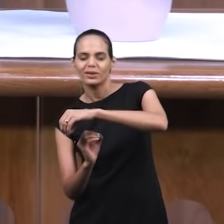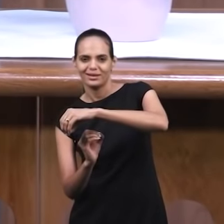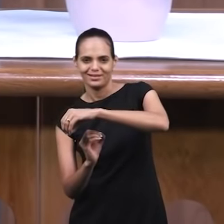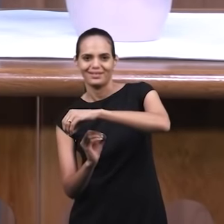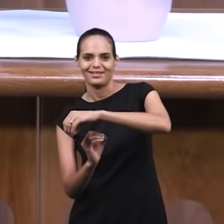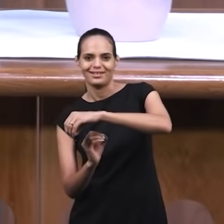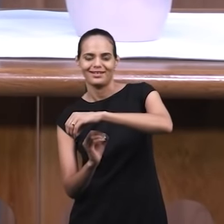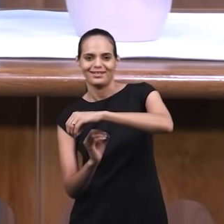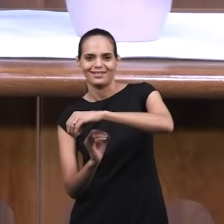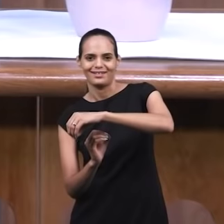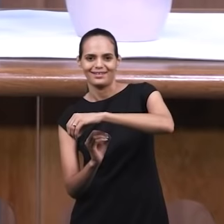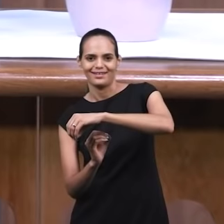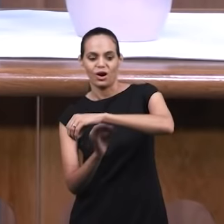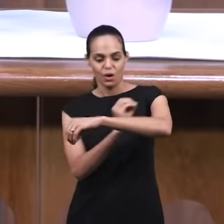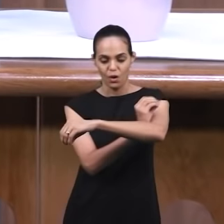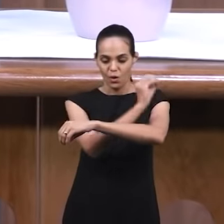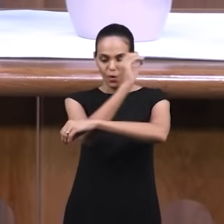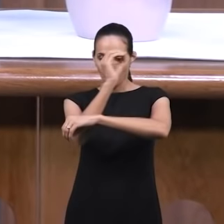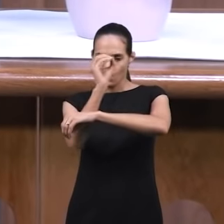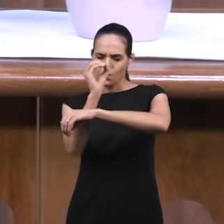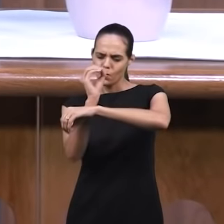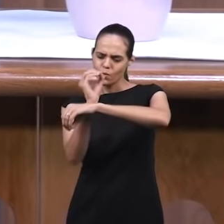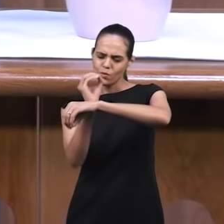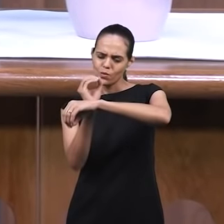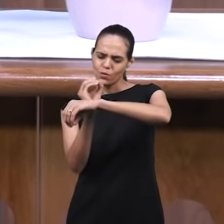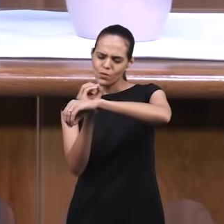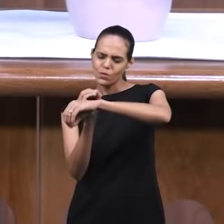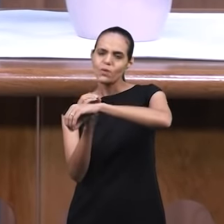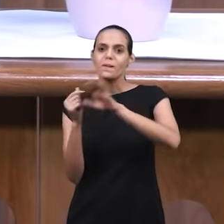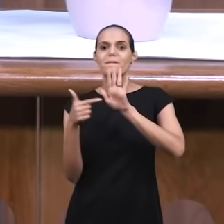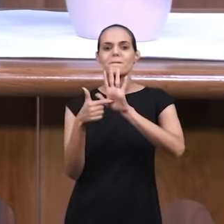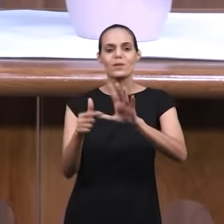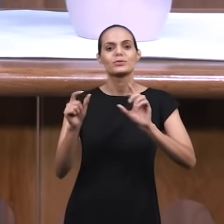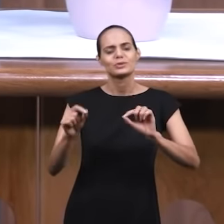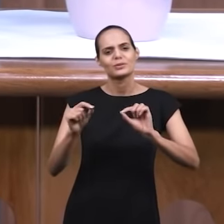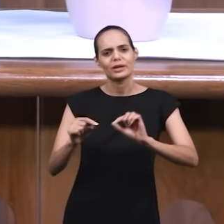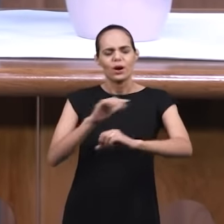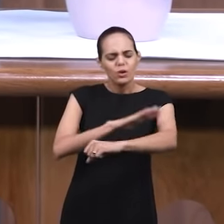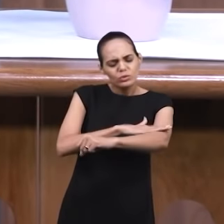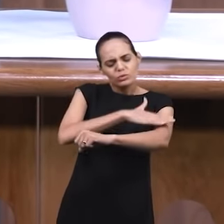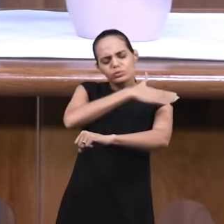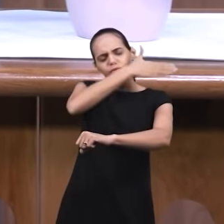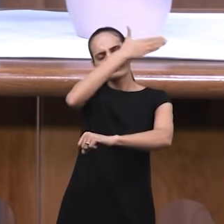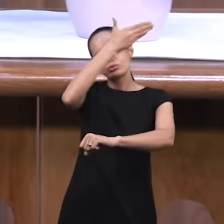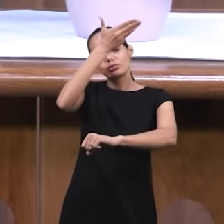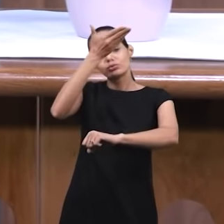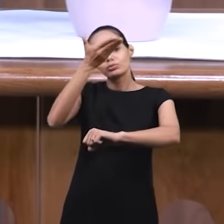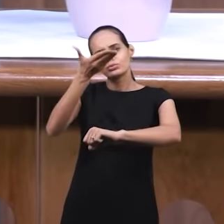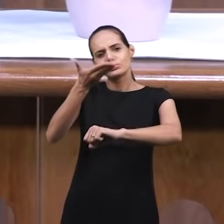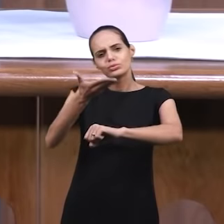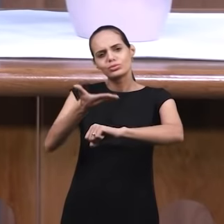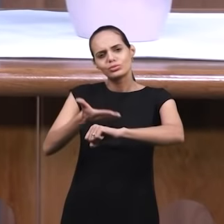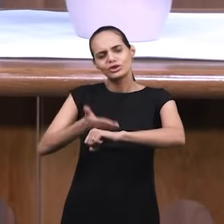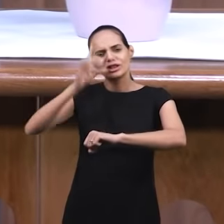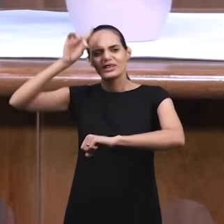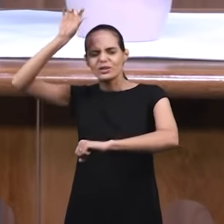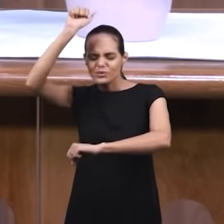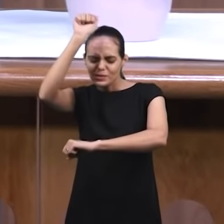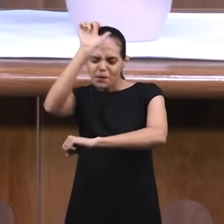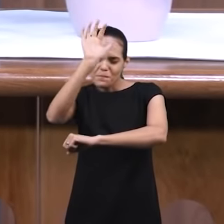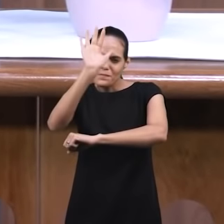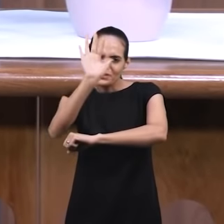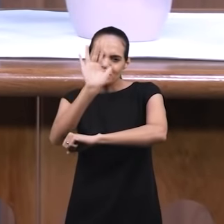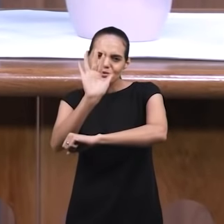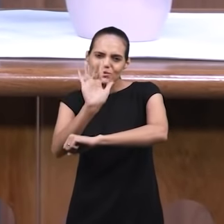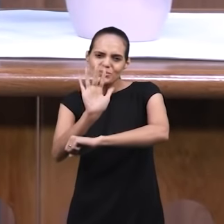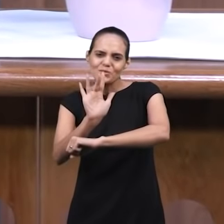sol. Isso mostra que ao longo de todo o dia, as bênçãos de Deus não